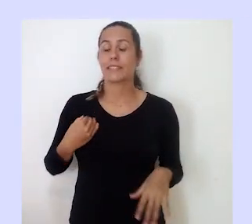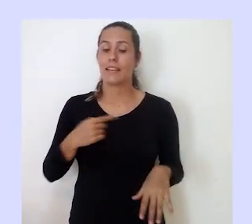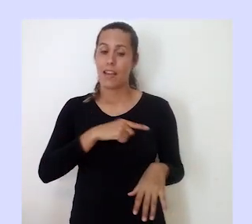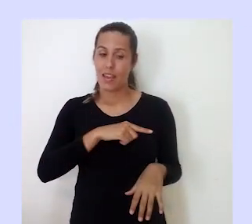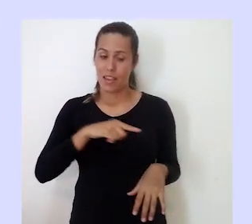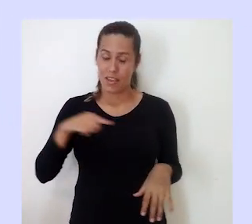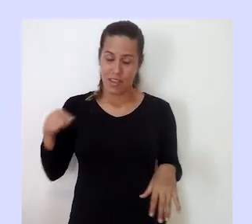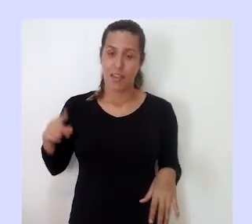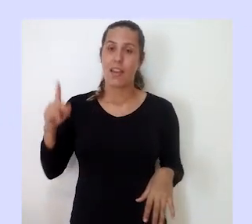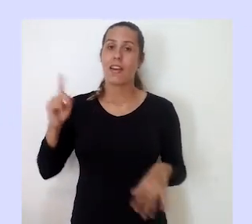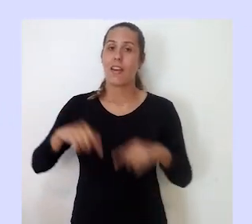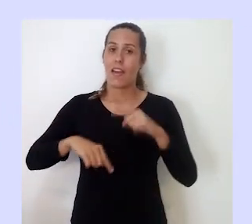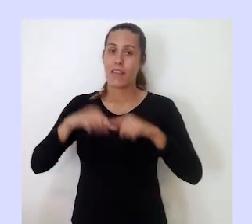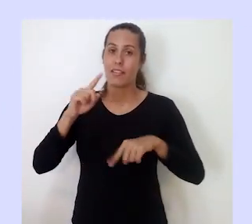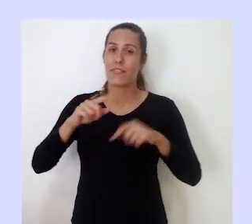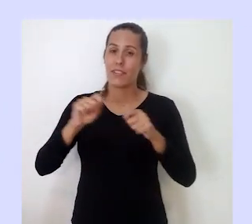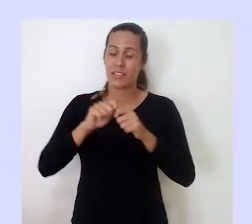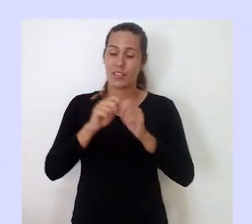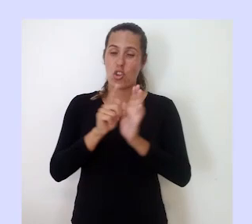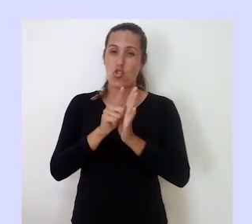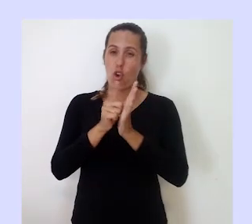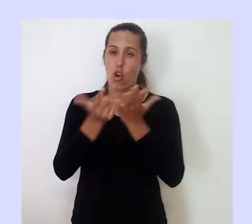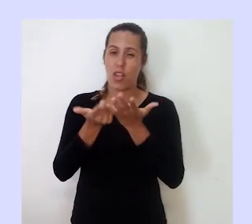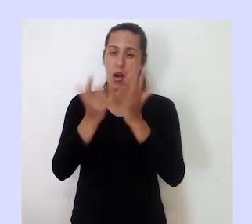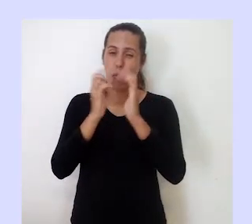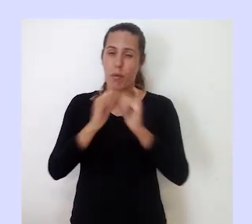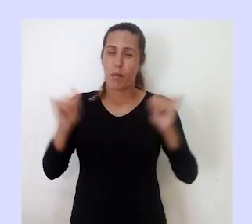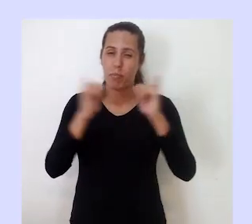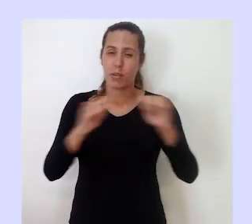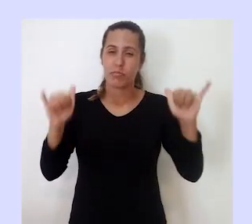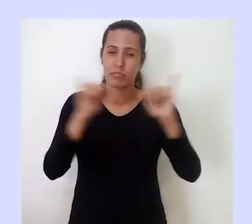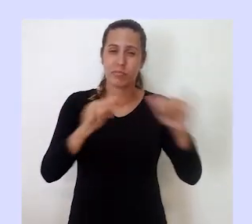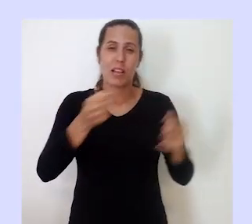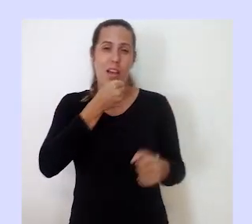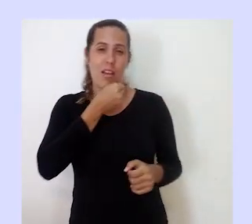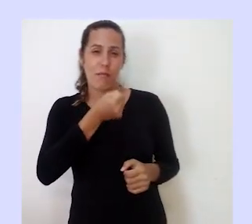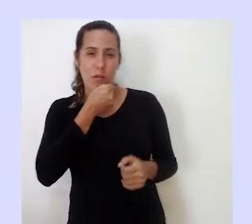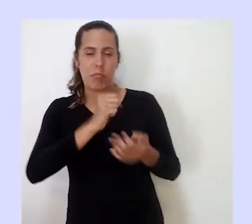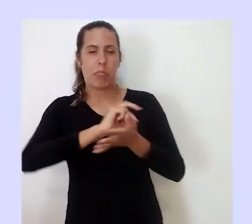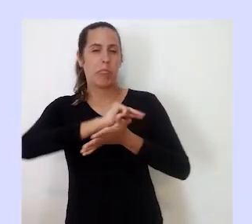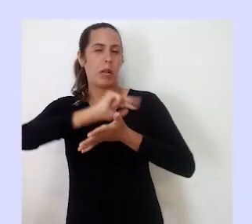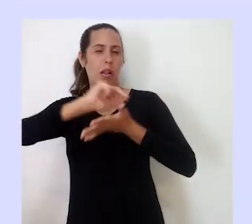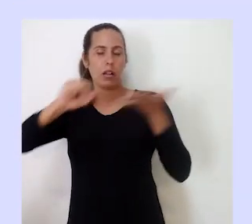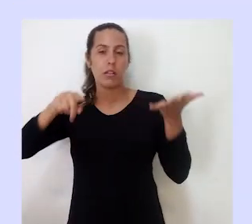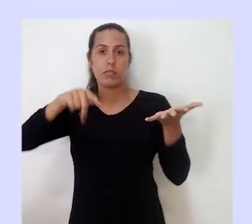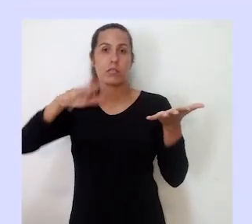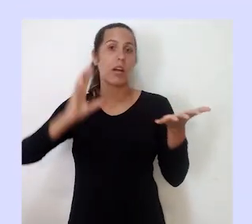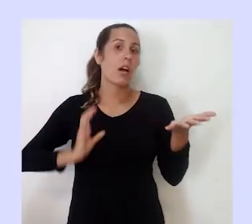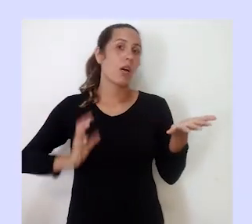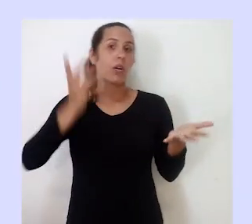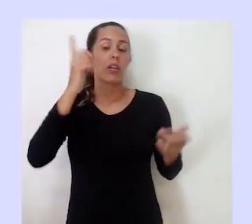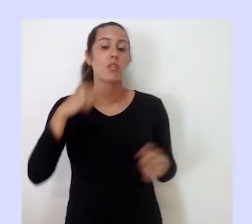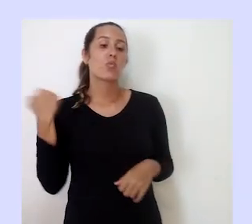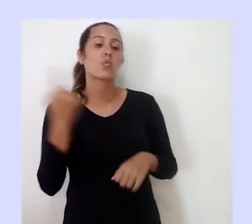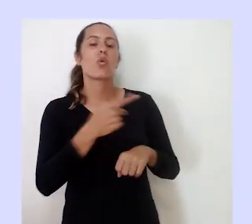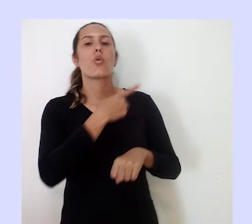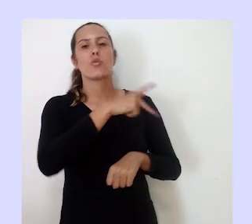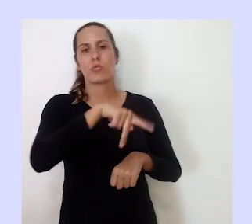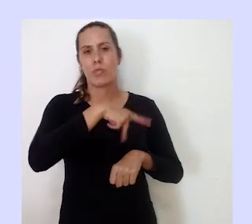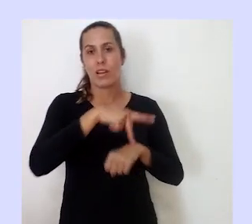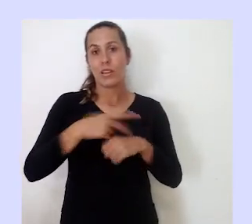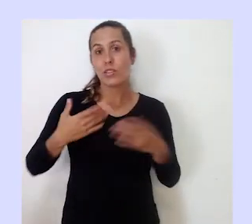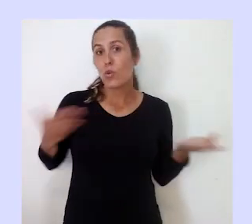neste momento sendo matérias de diversos jornais e vocês estão vendo o que estão acontecendo no nosso